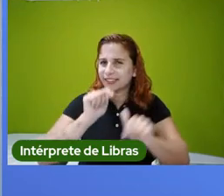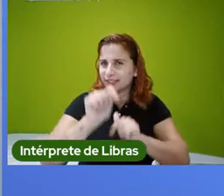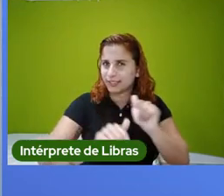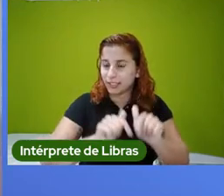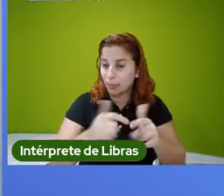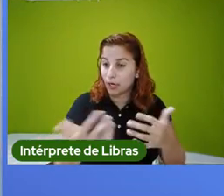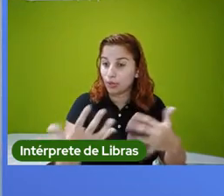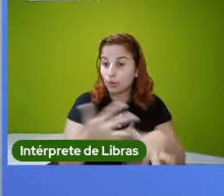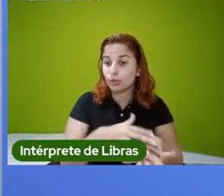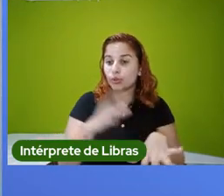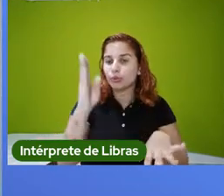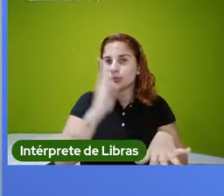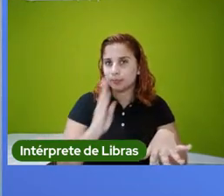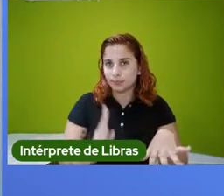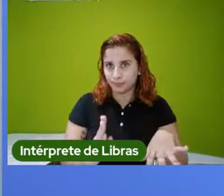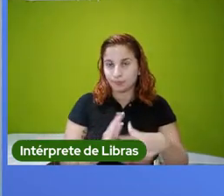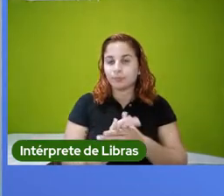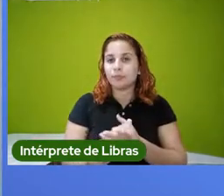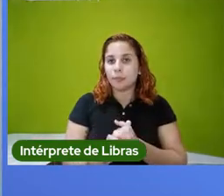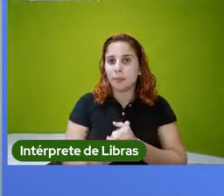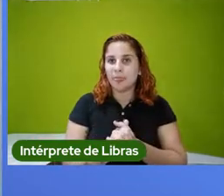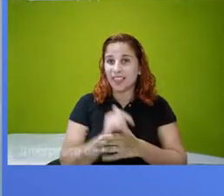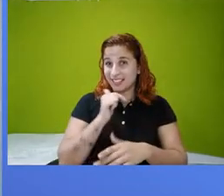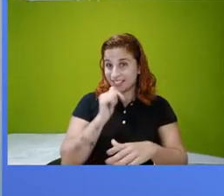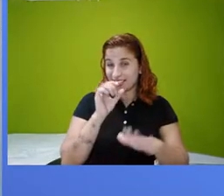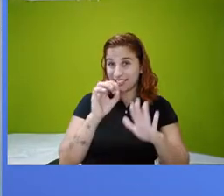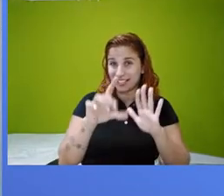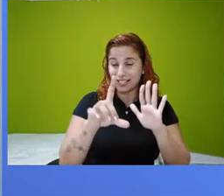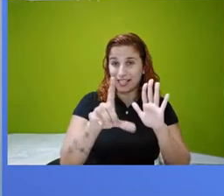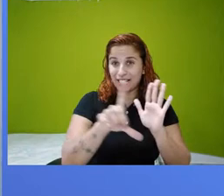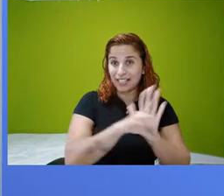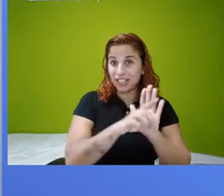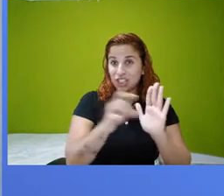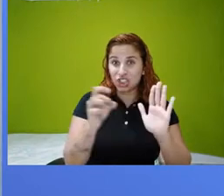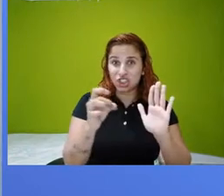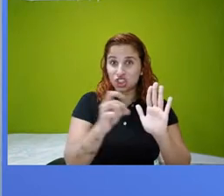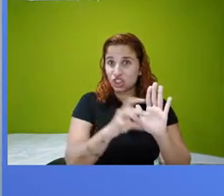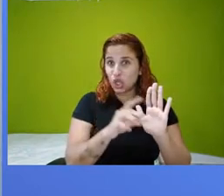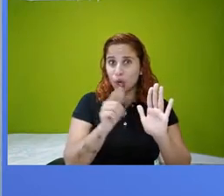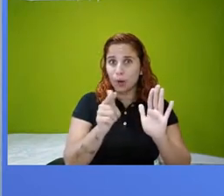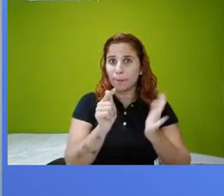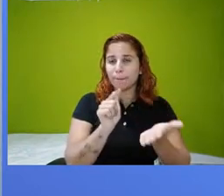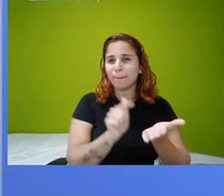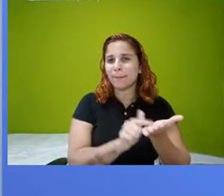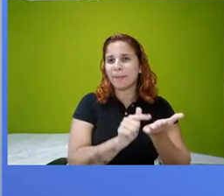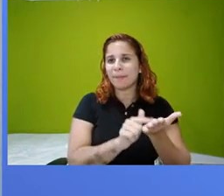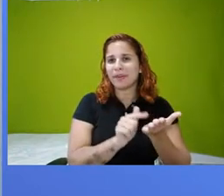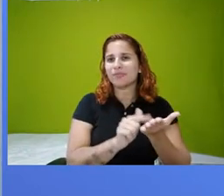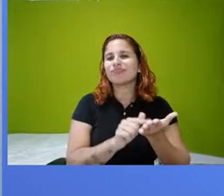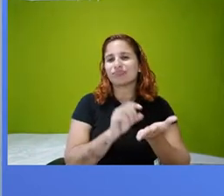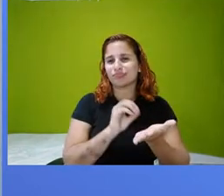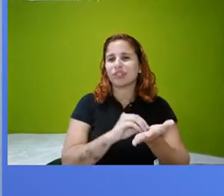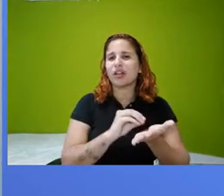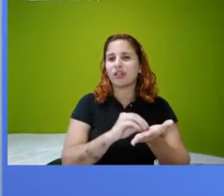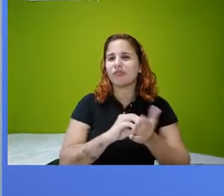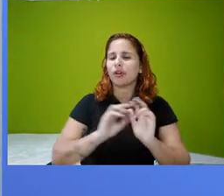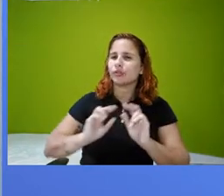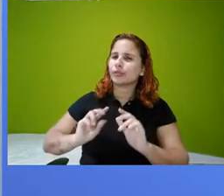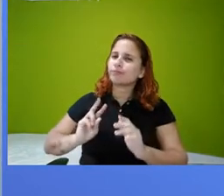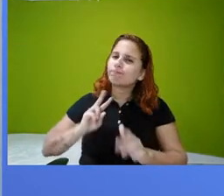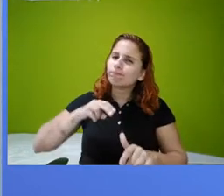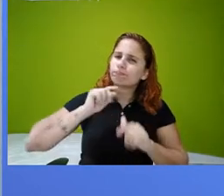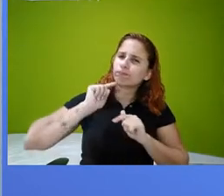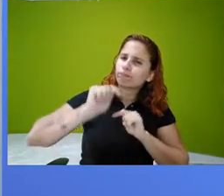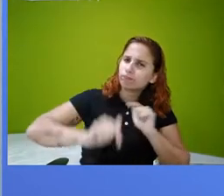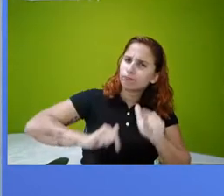Inclusão, e, ou seja, esse decreto não saiu ali do papel. E o decreto, se a gente olhar bem o que é a rede, ele nada mais é do